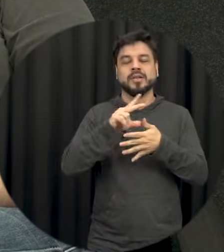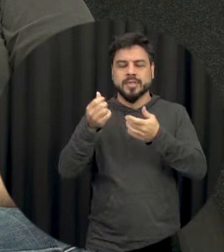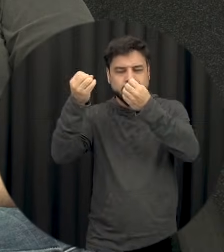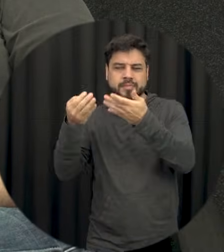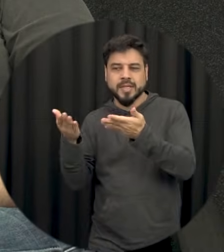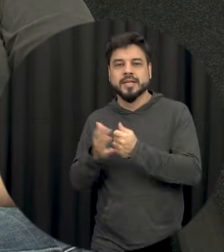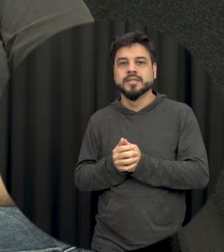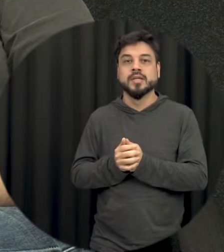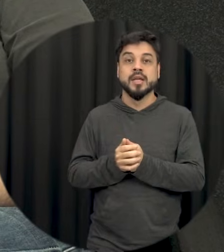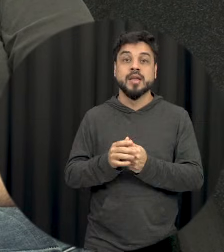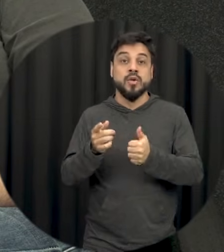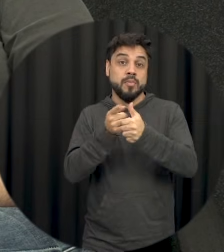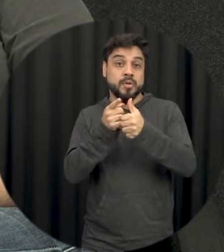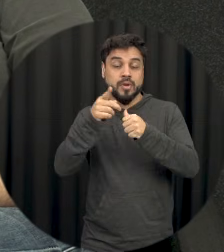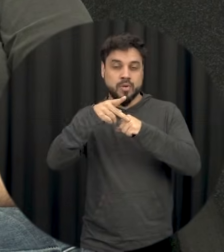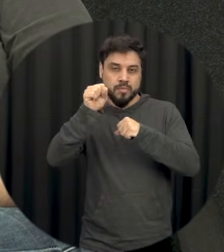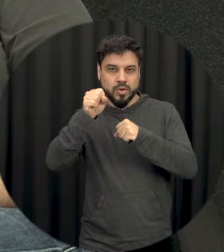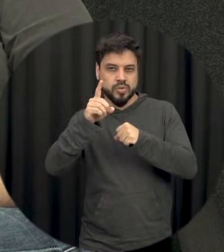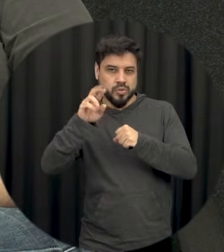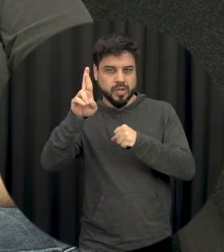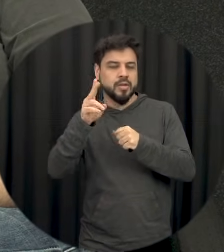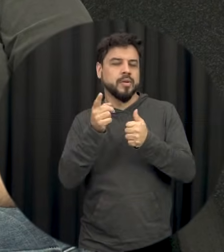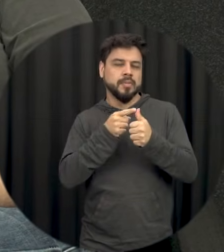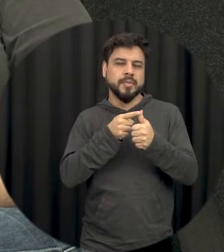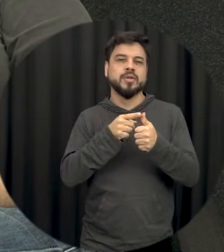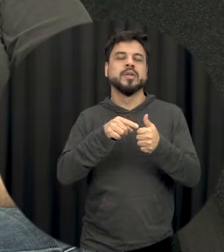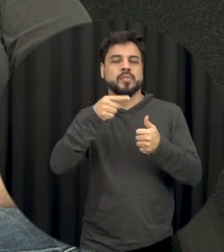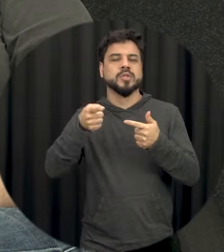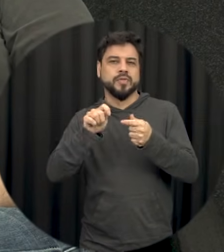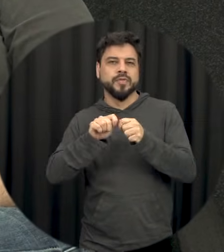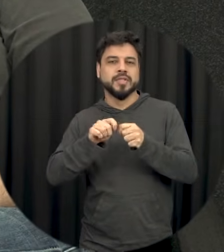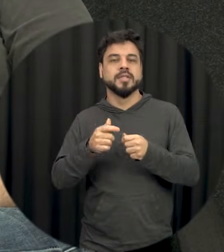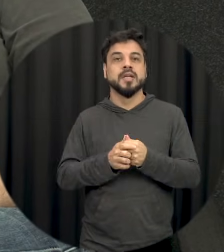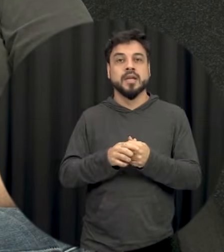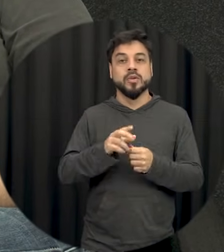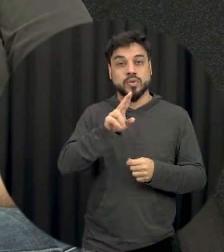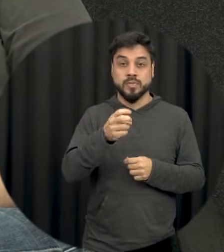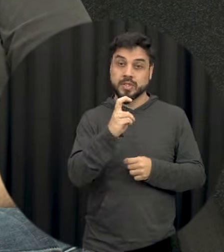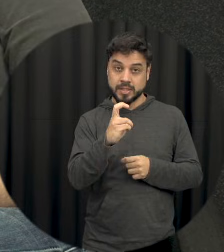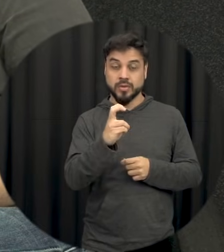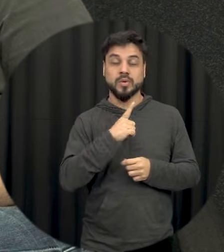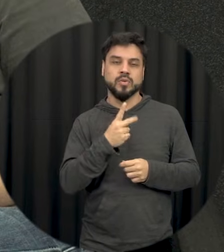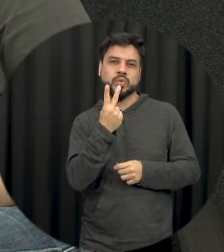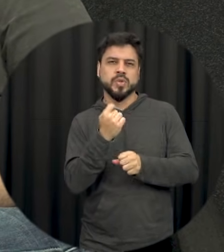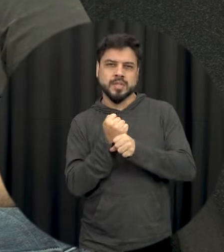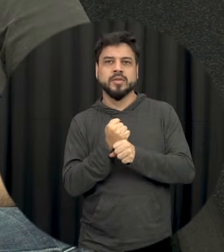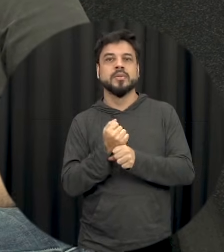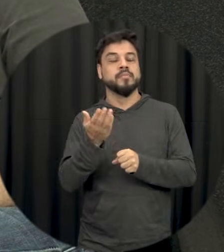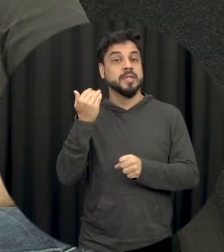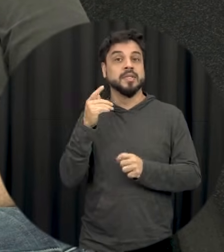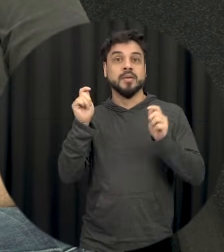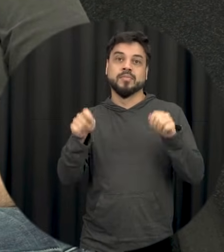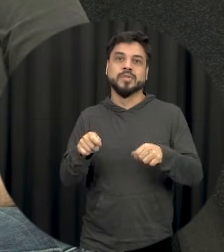eu fiz o primeiro pós-doutorado, que fiz outro depois, em 2005, passei 2 anos. Naquela época era